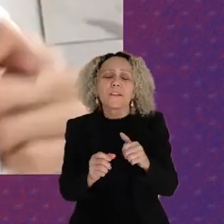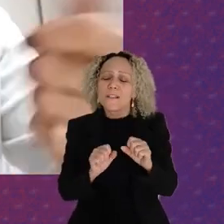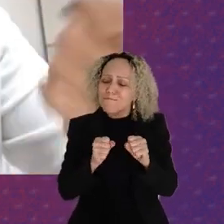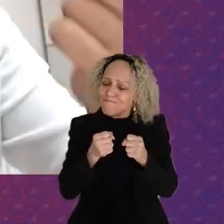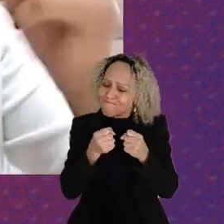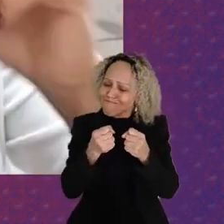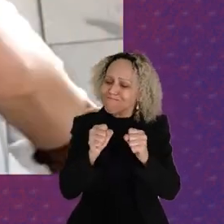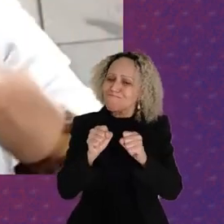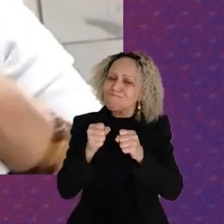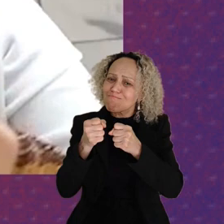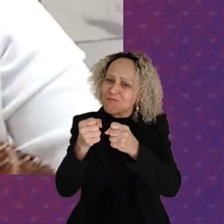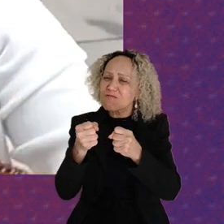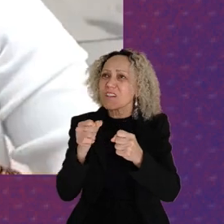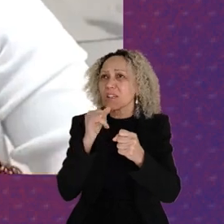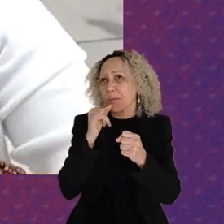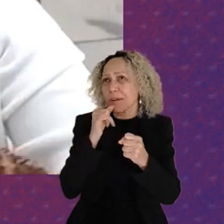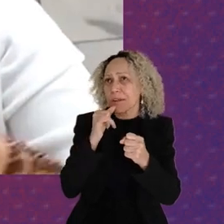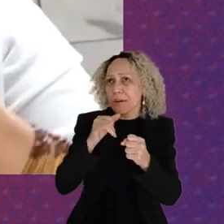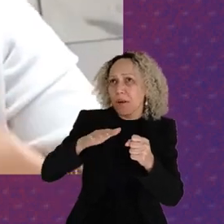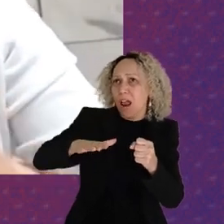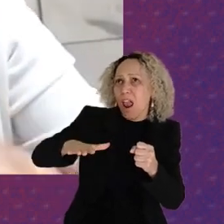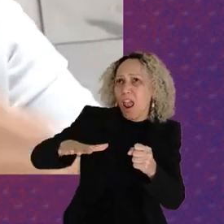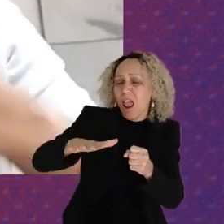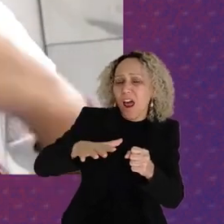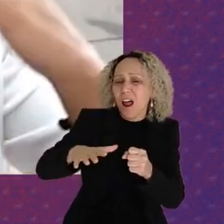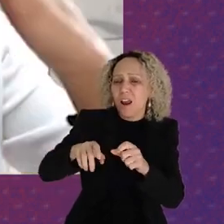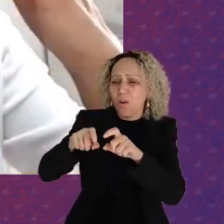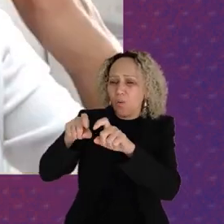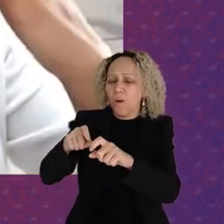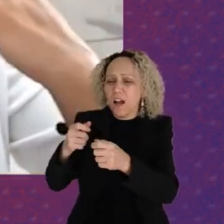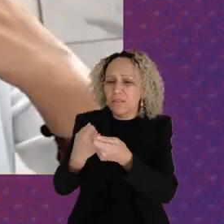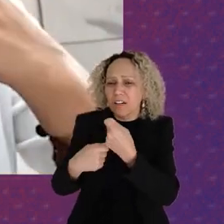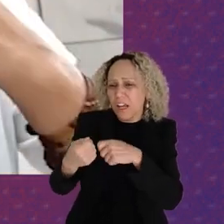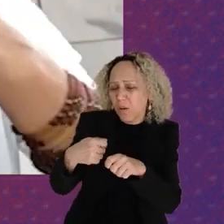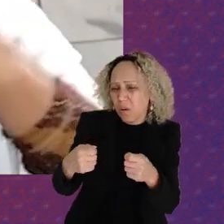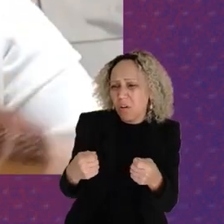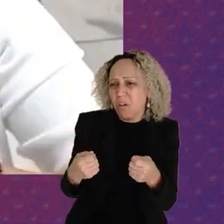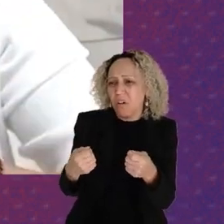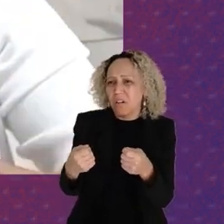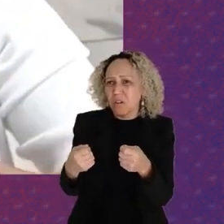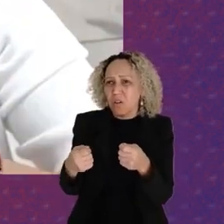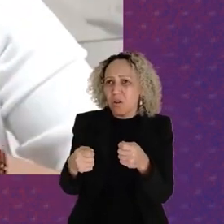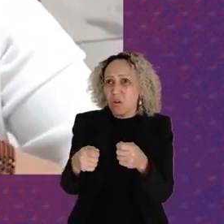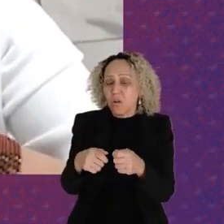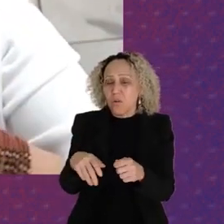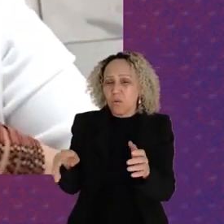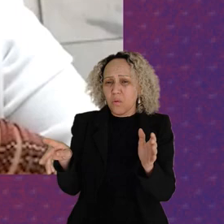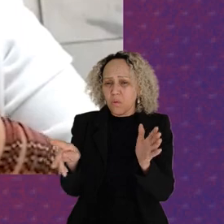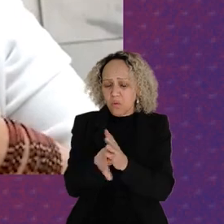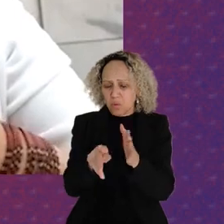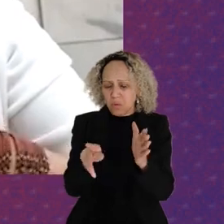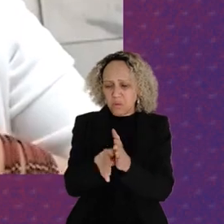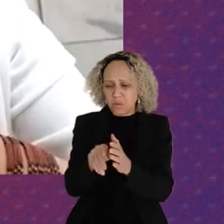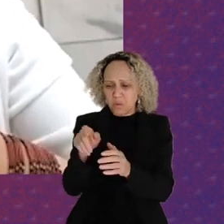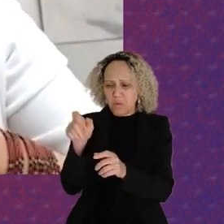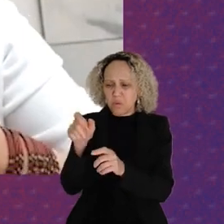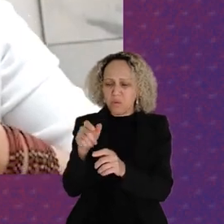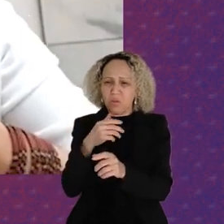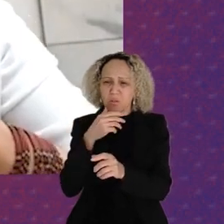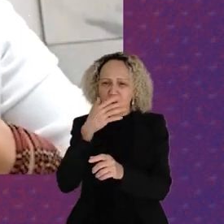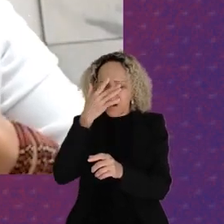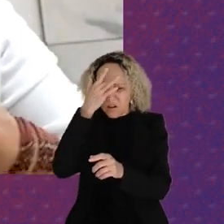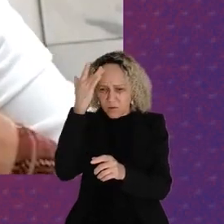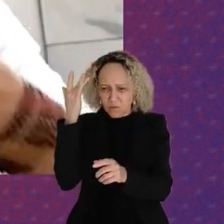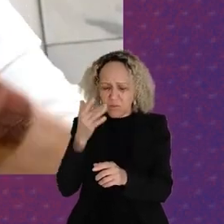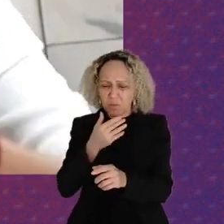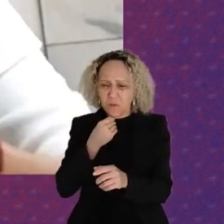o agronegócio, o grande latifúndio, que fazem retomadas por terra no